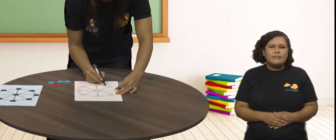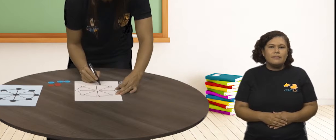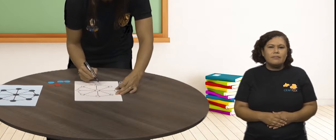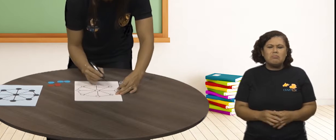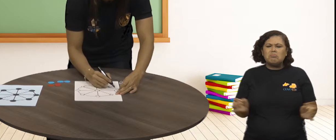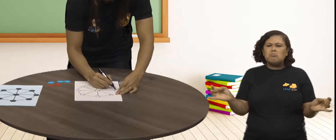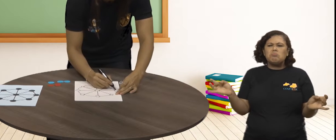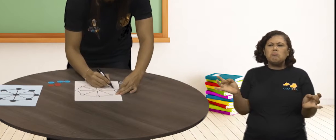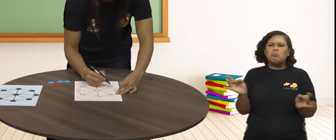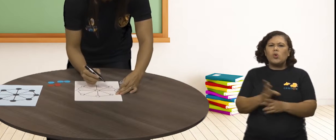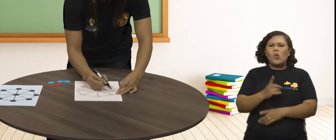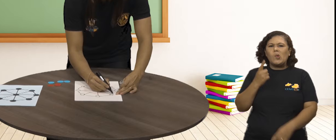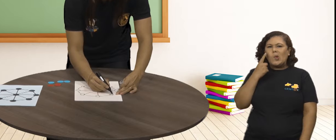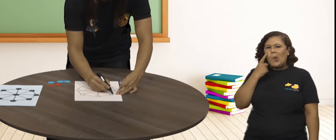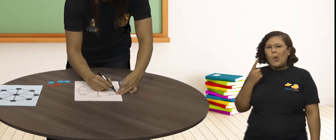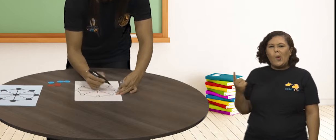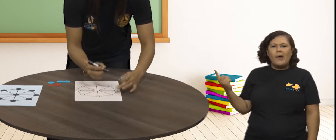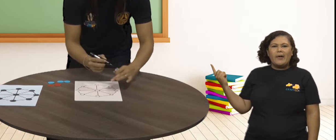Pronto.